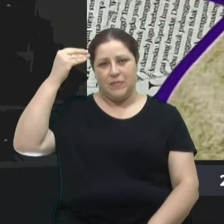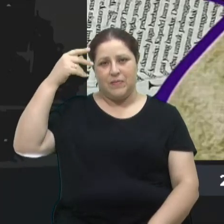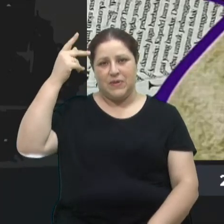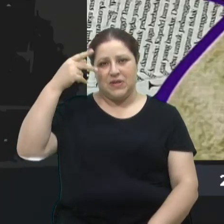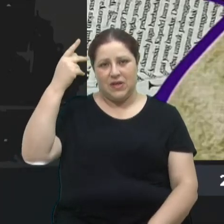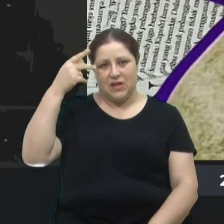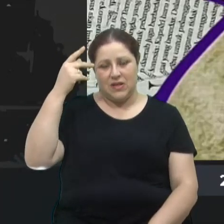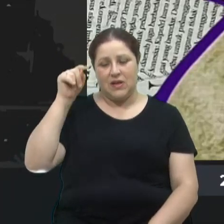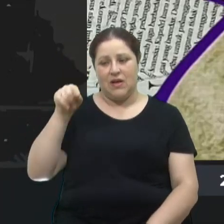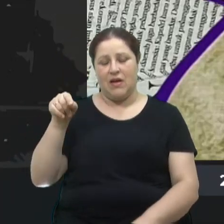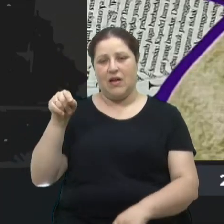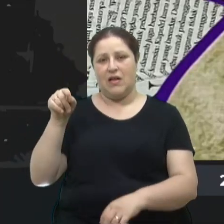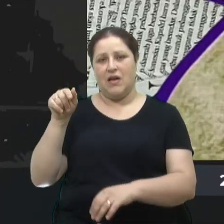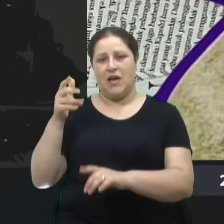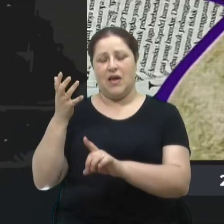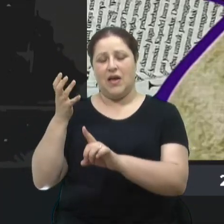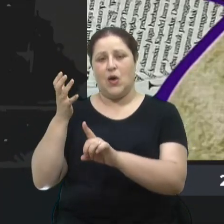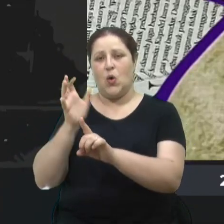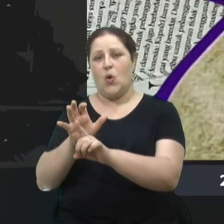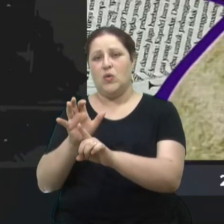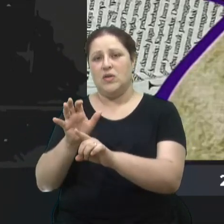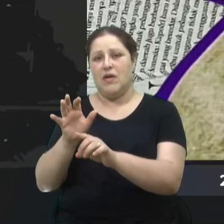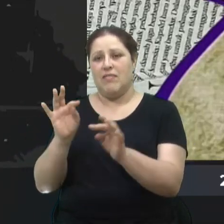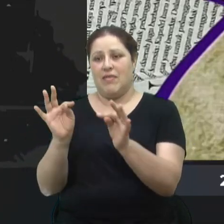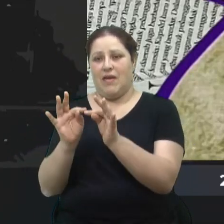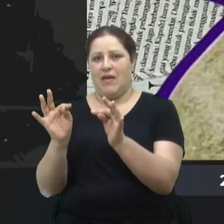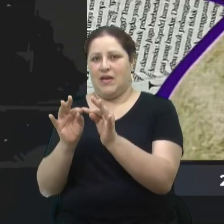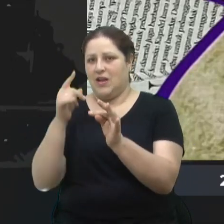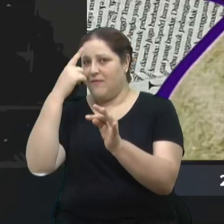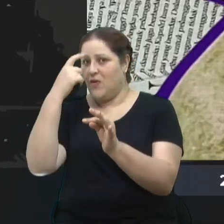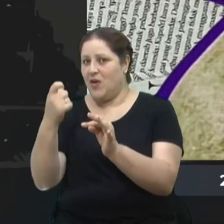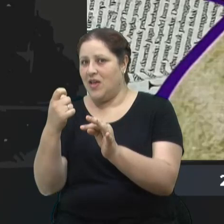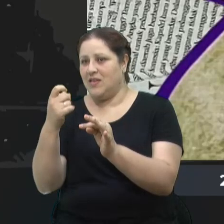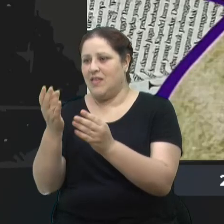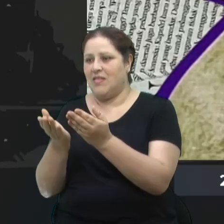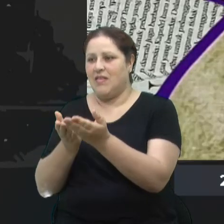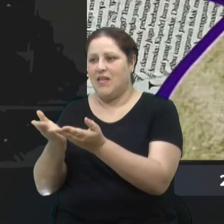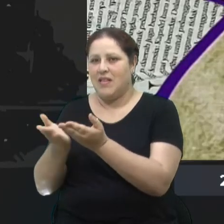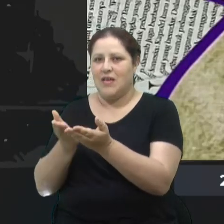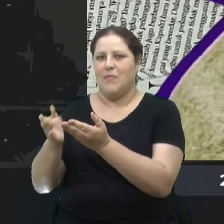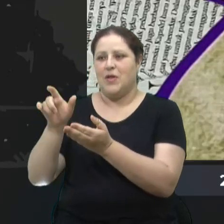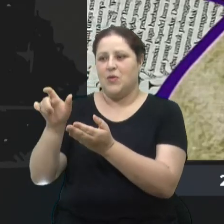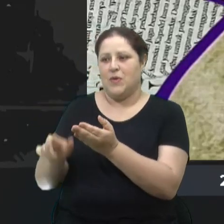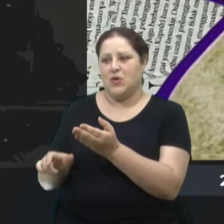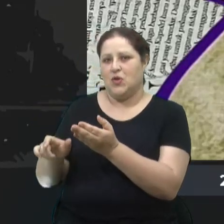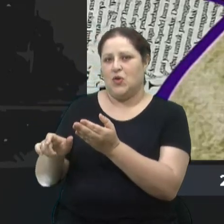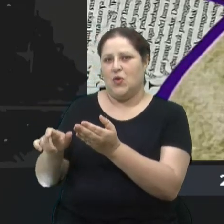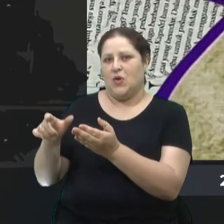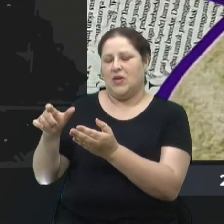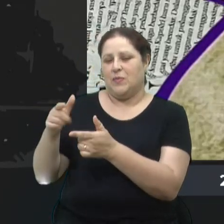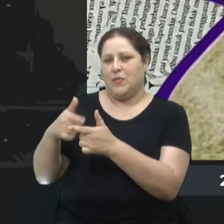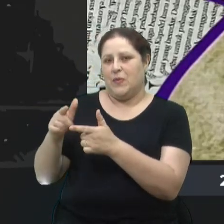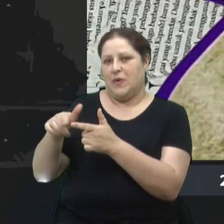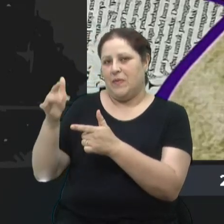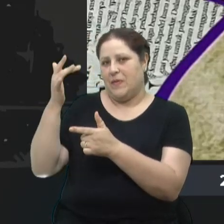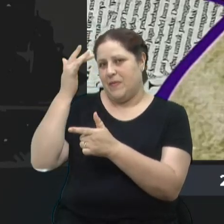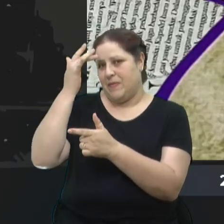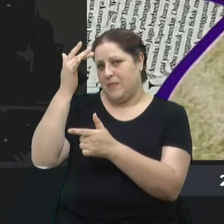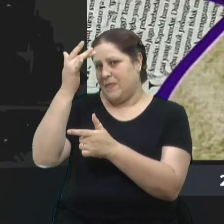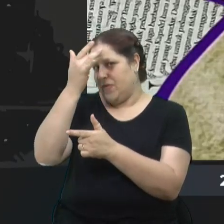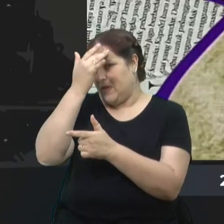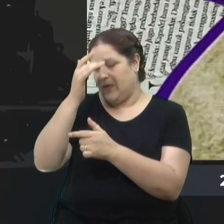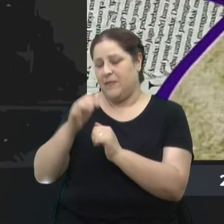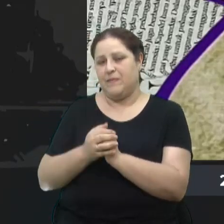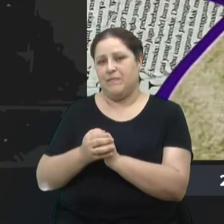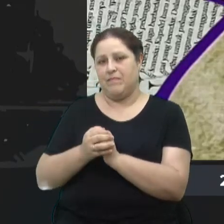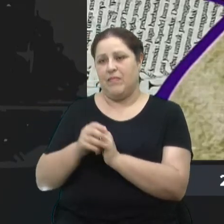doenças mentais. No começo do século XX, ela foi pioneira nos questionamentos do que era correto